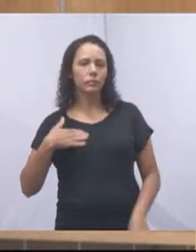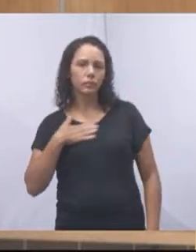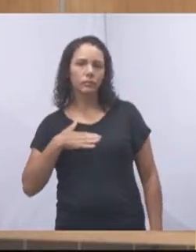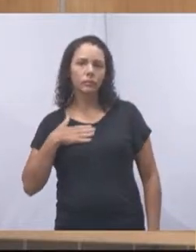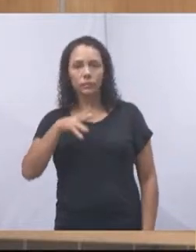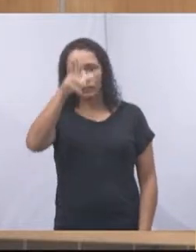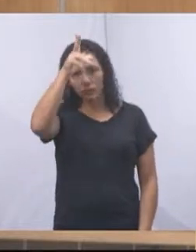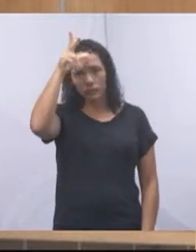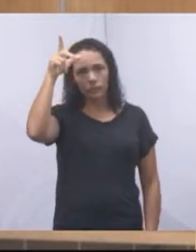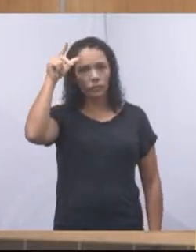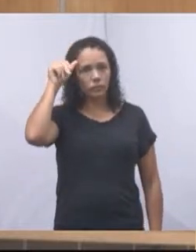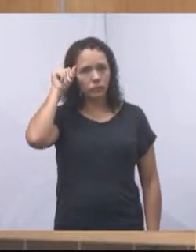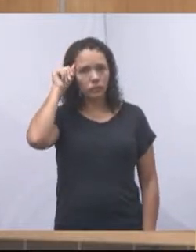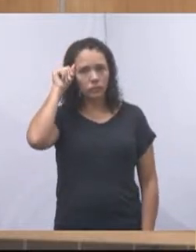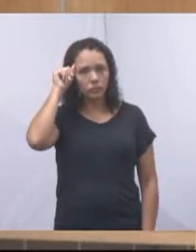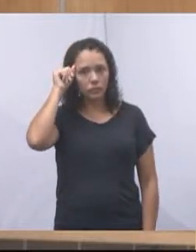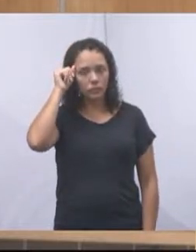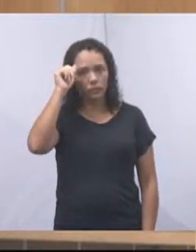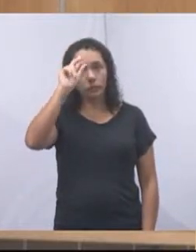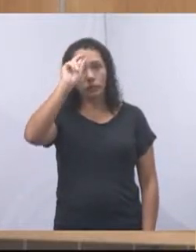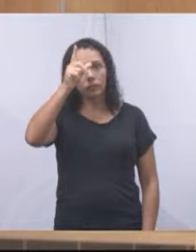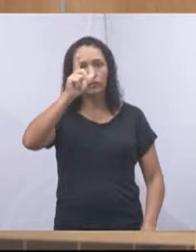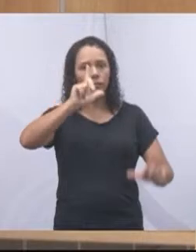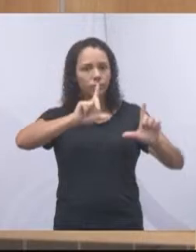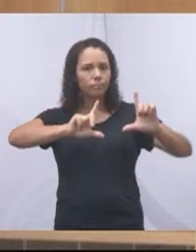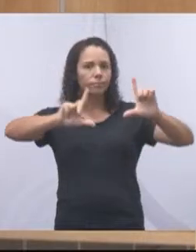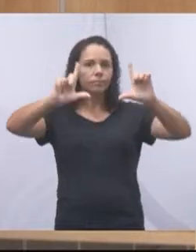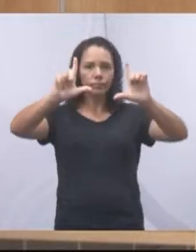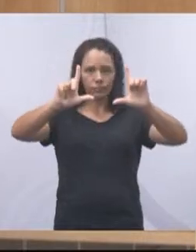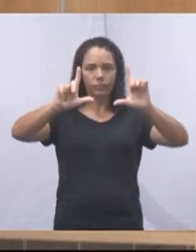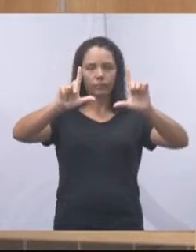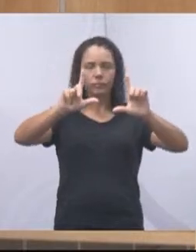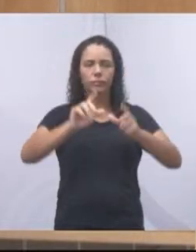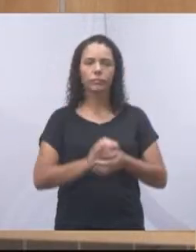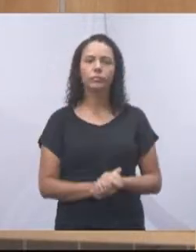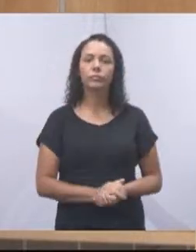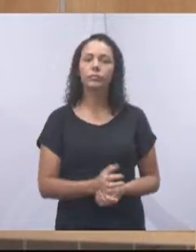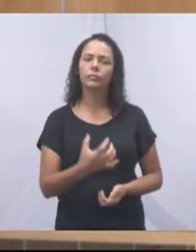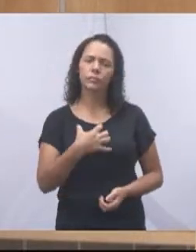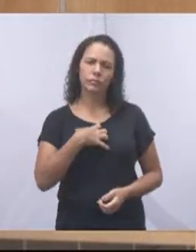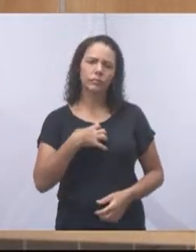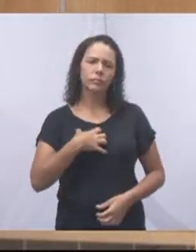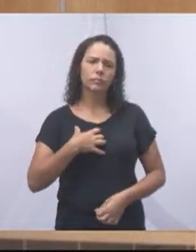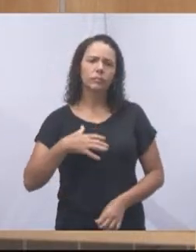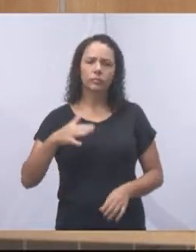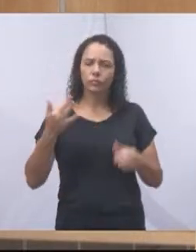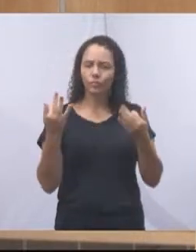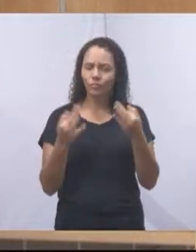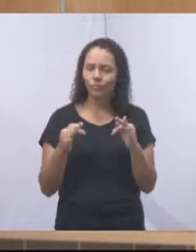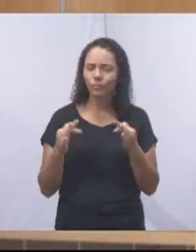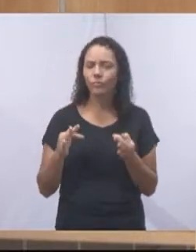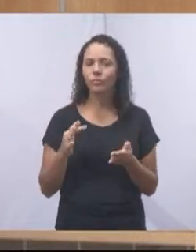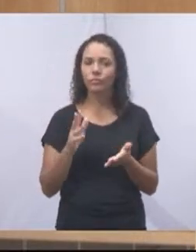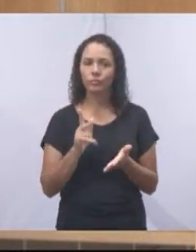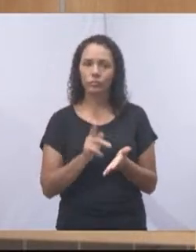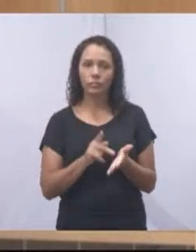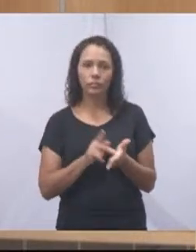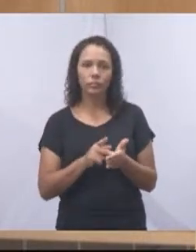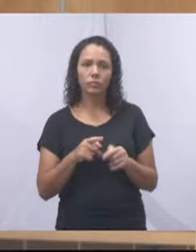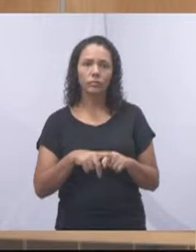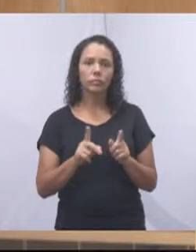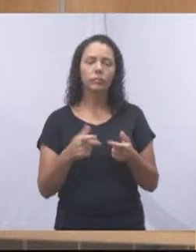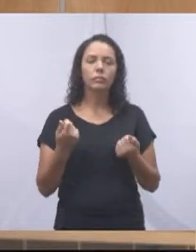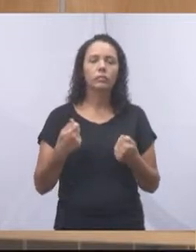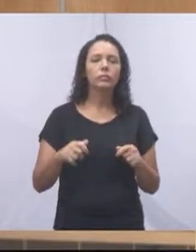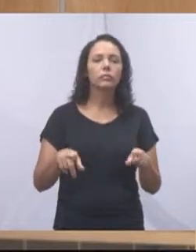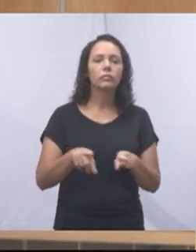colocar. Aquilo lá, a dor é grande, mas no mesmo instante que a dor é grande, a gente tem que